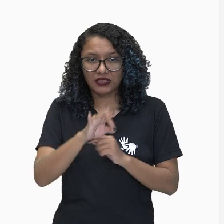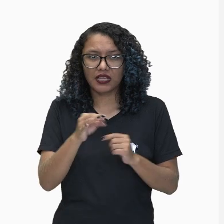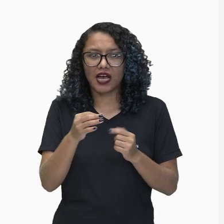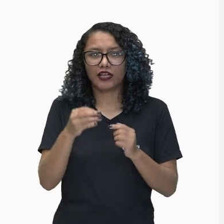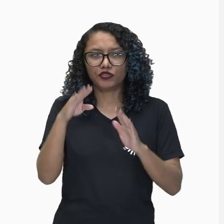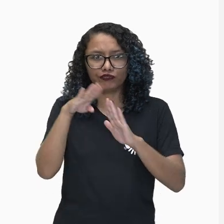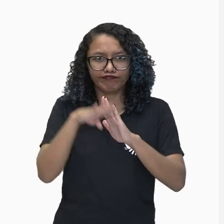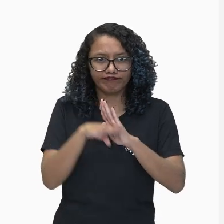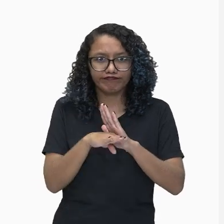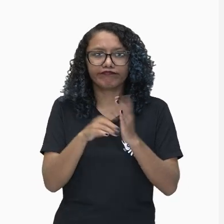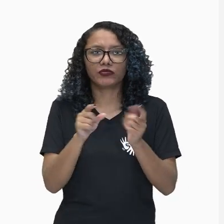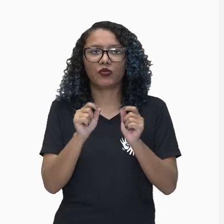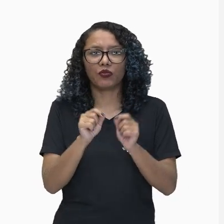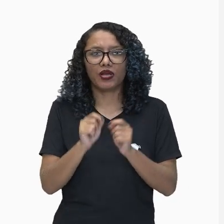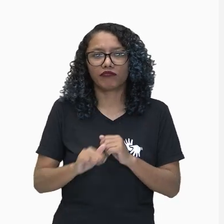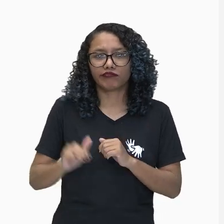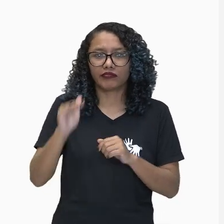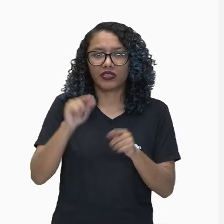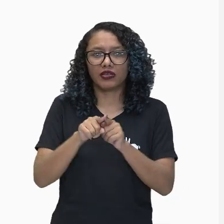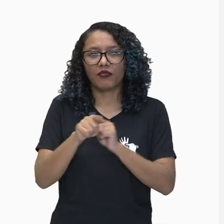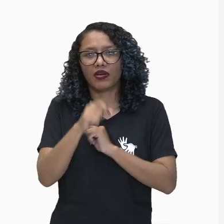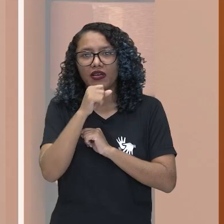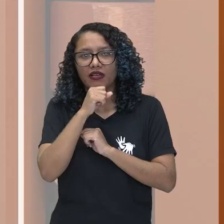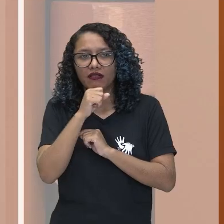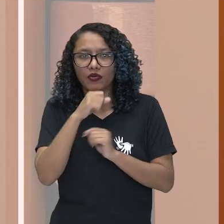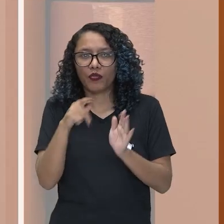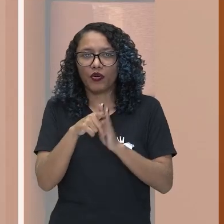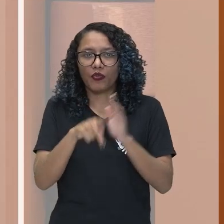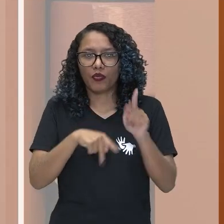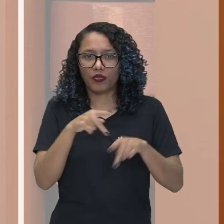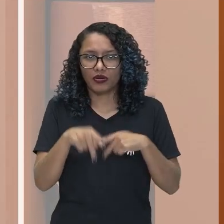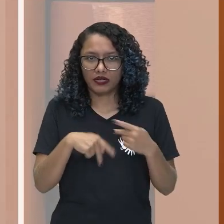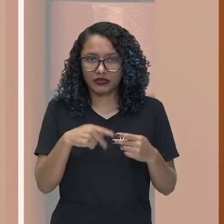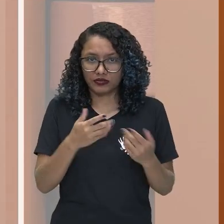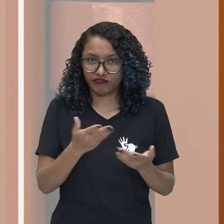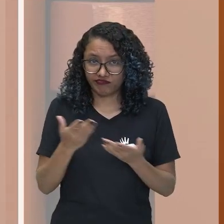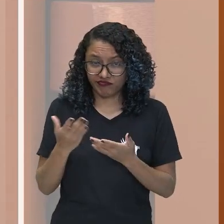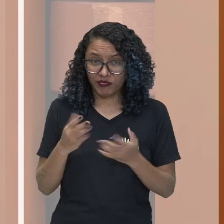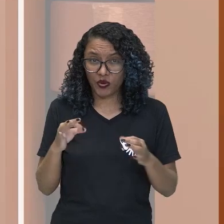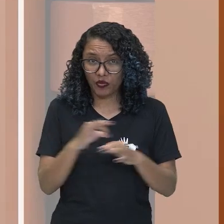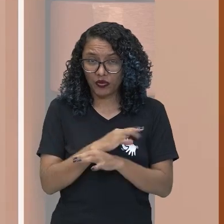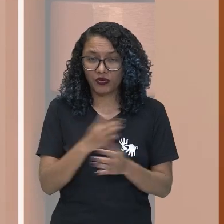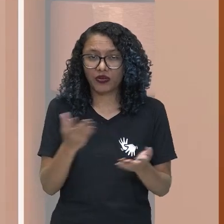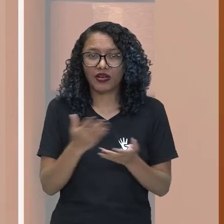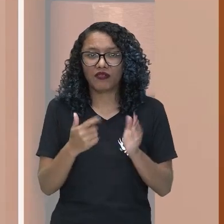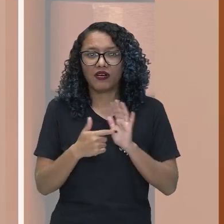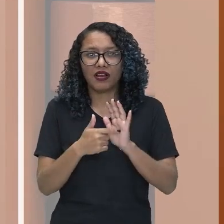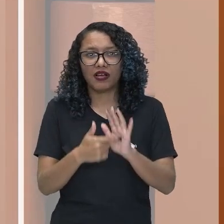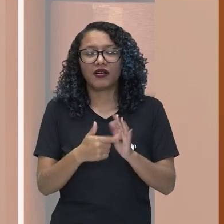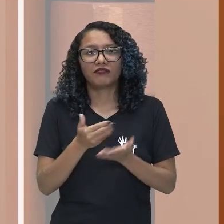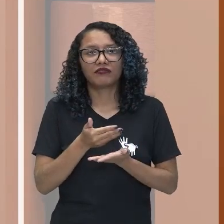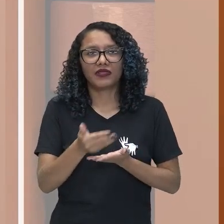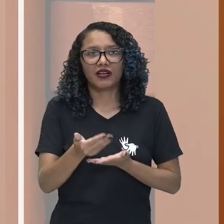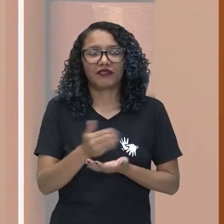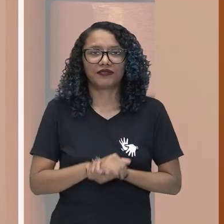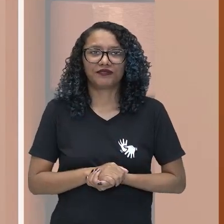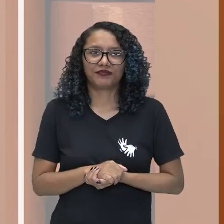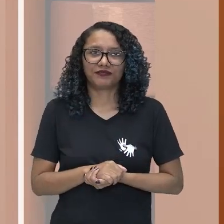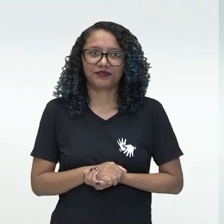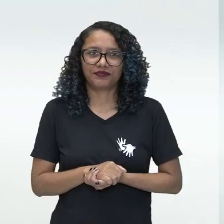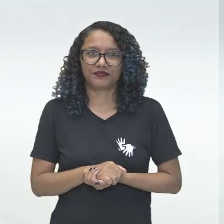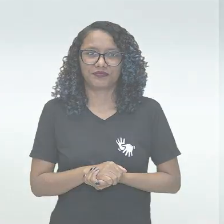e envelhecimento da população. Verificando o que nós iremos estudar, agora vamos iniciar nossa